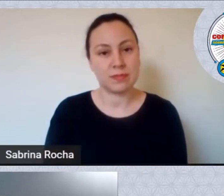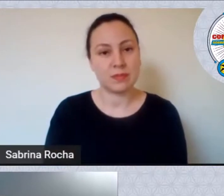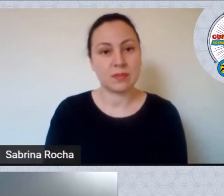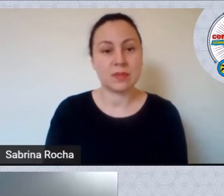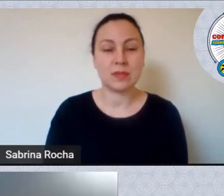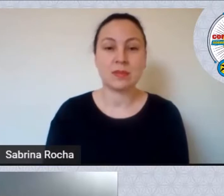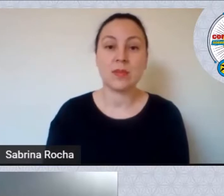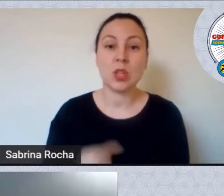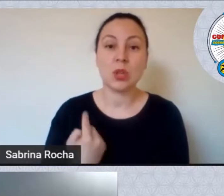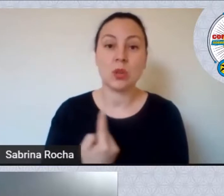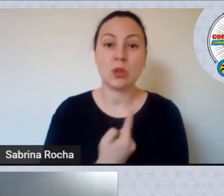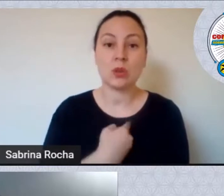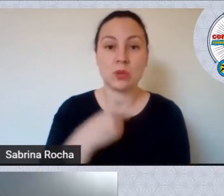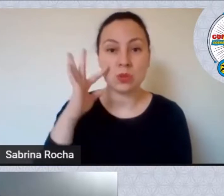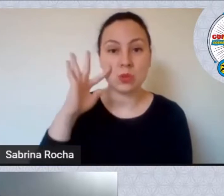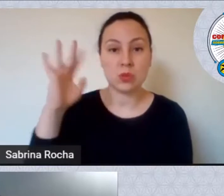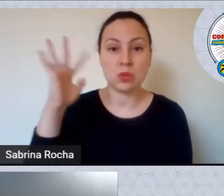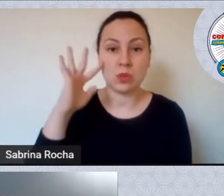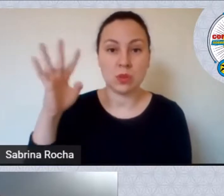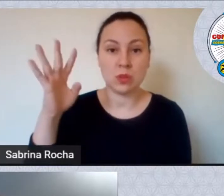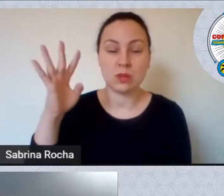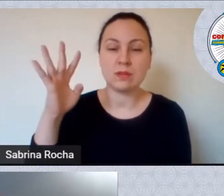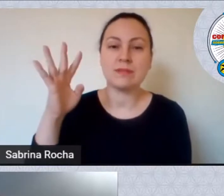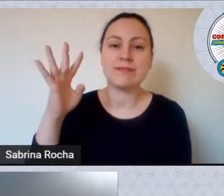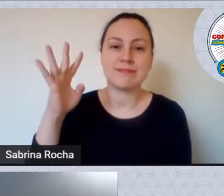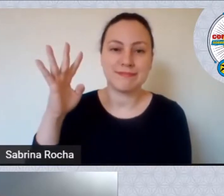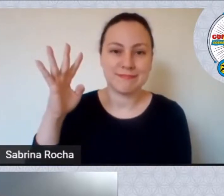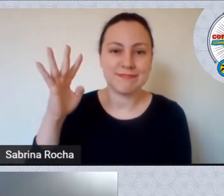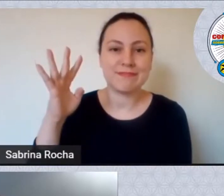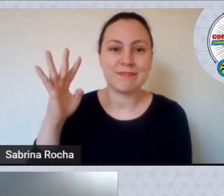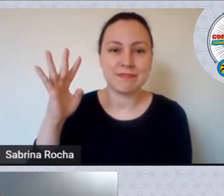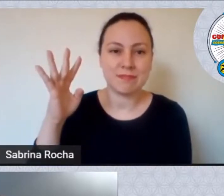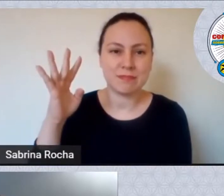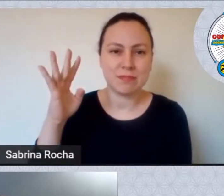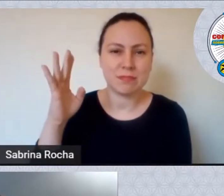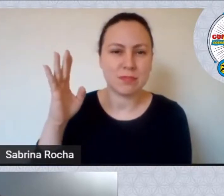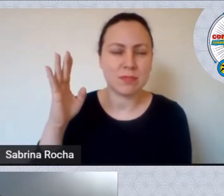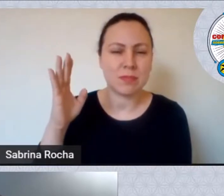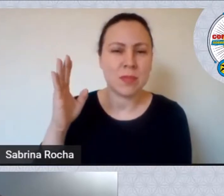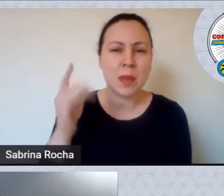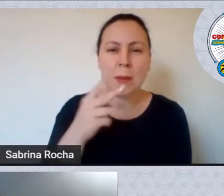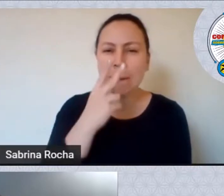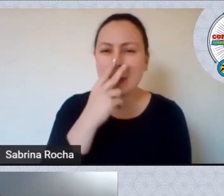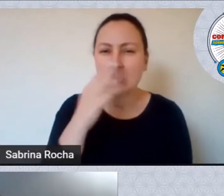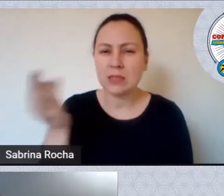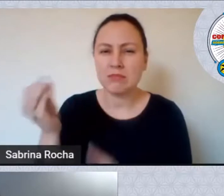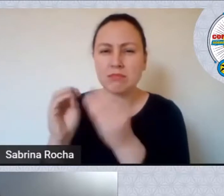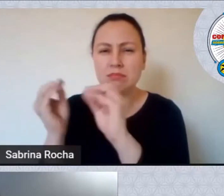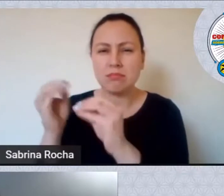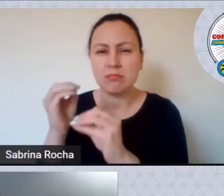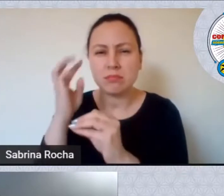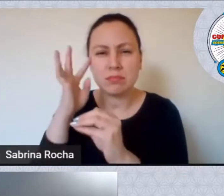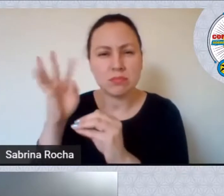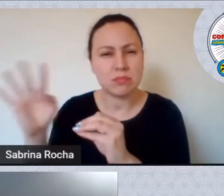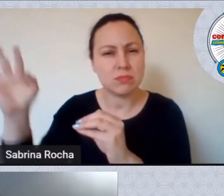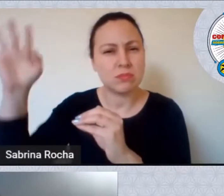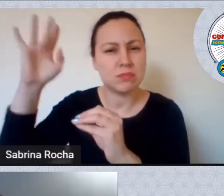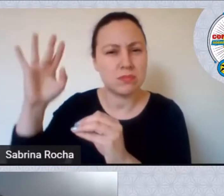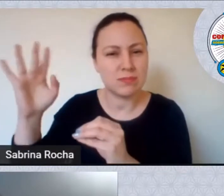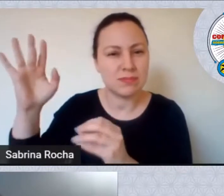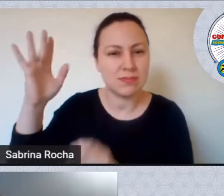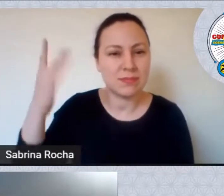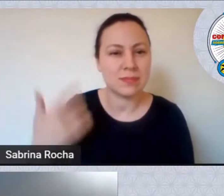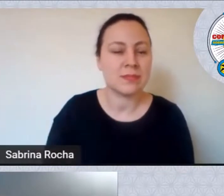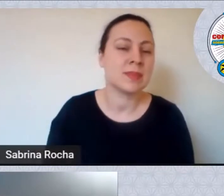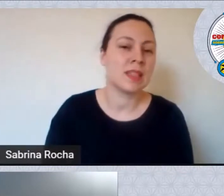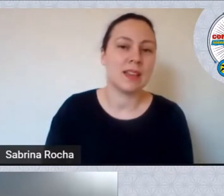nossos sonhos durante a pandemia. Uma espécie de banco de sonhos, eu acho, inclusive, essa imagem linda. Então, eu